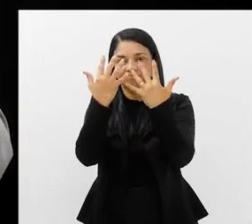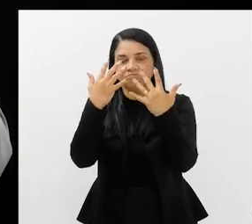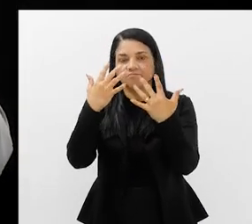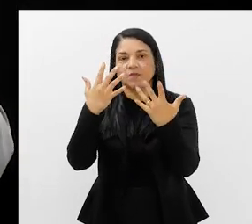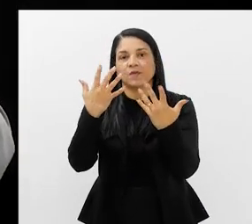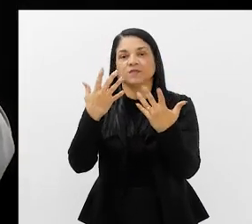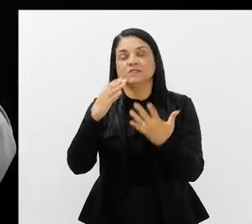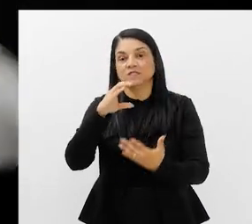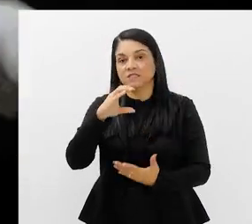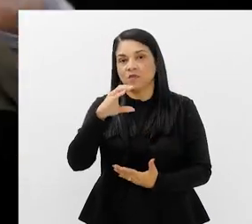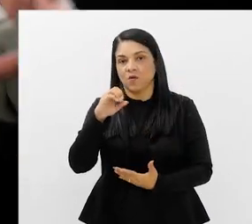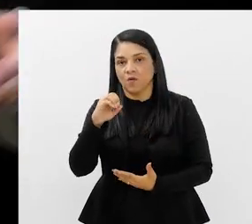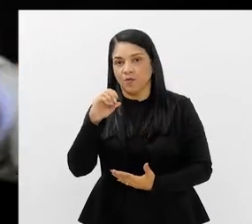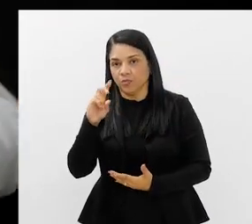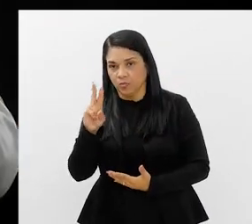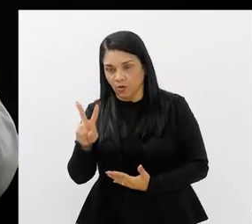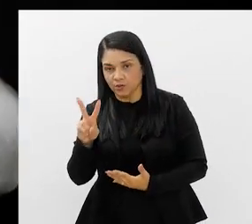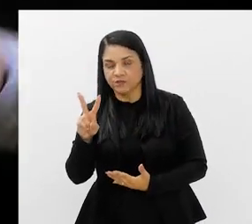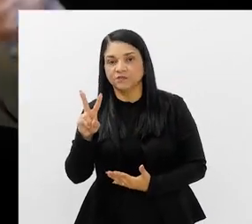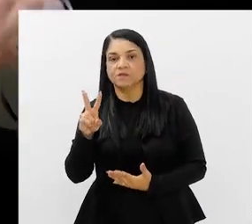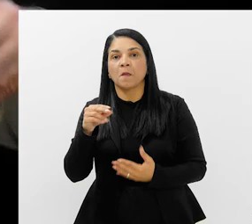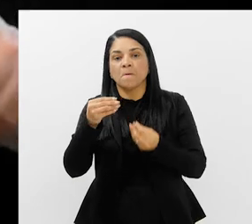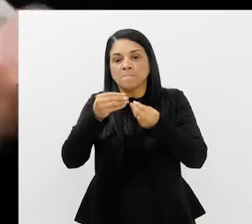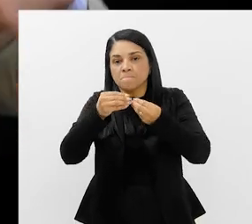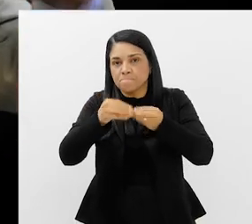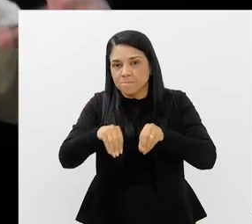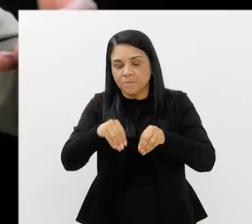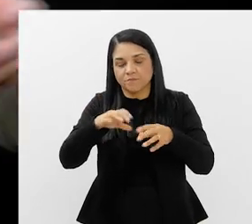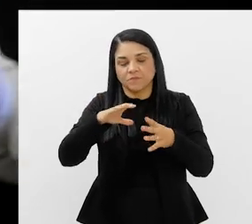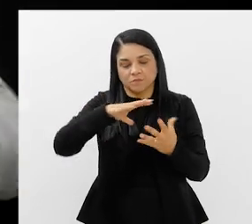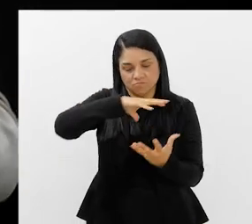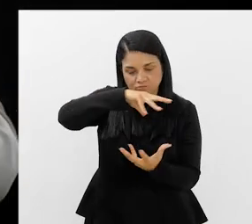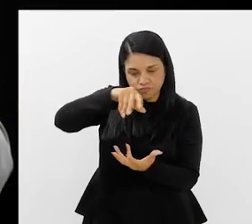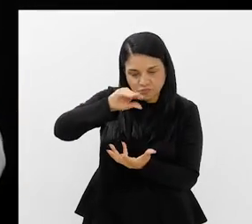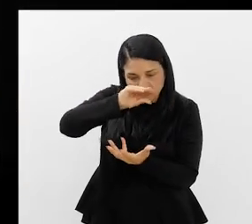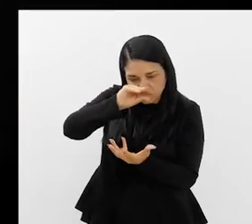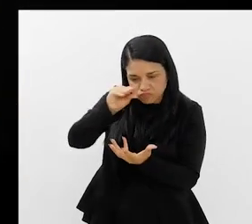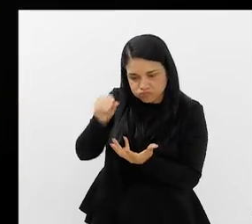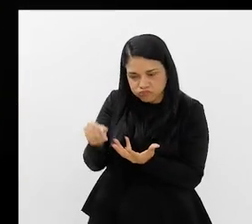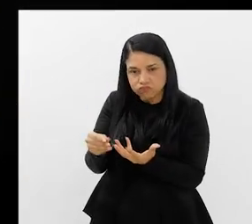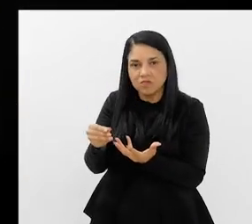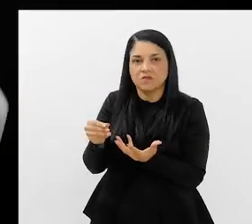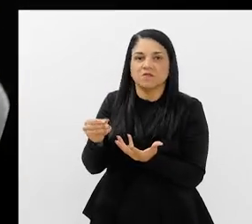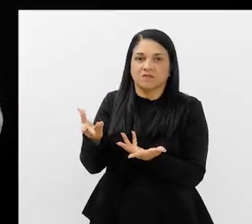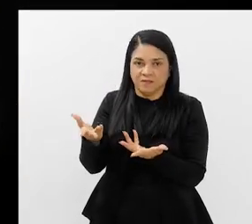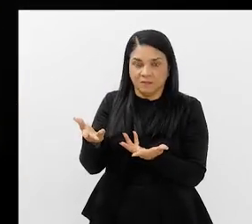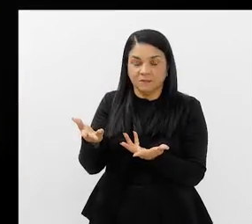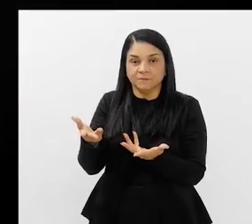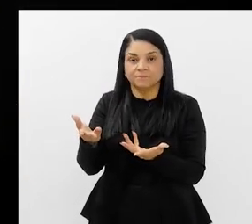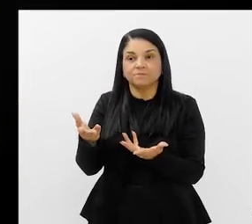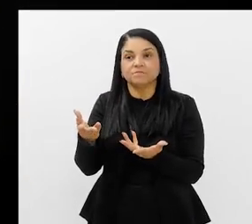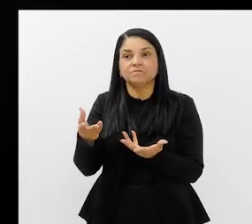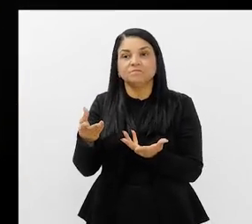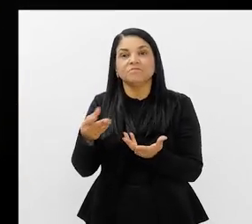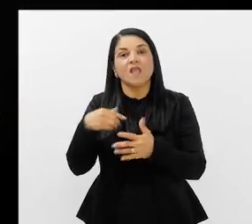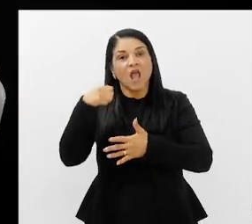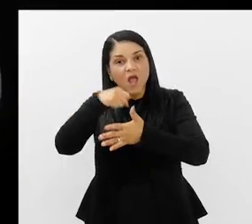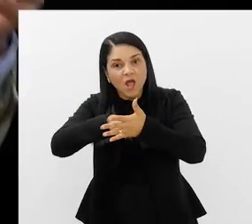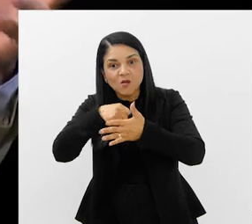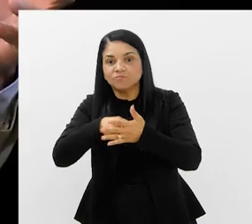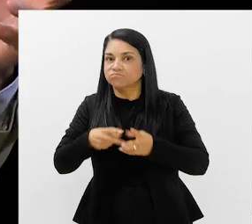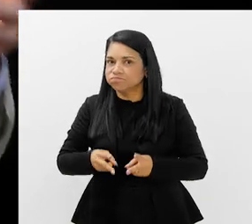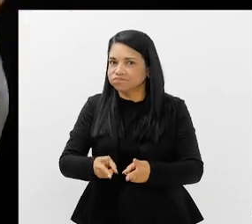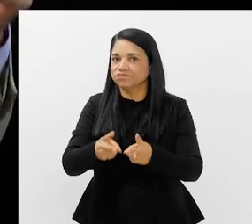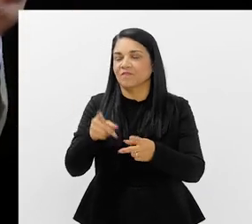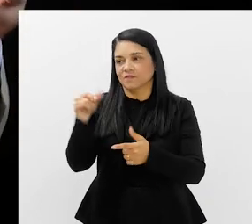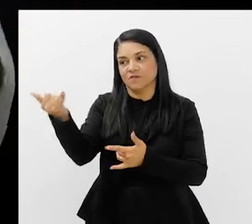emissão maior, né, de CO2 e, portanto, são nocivos à camada de ozônio. Enfim, mas a